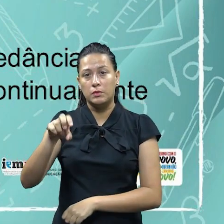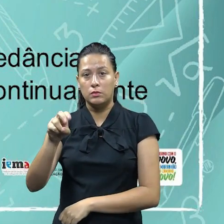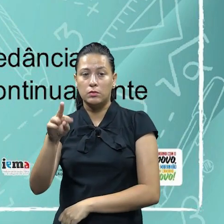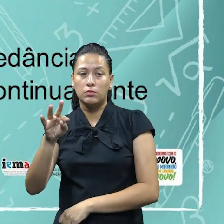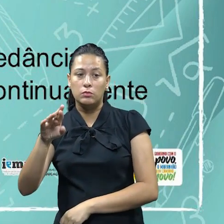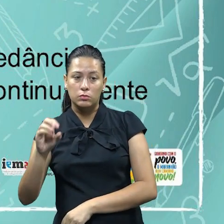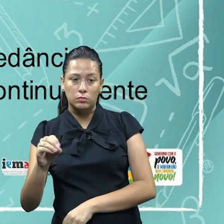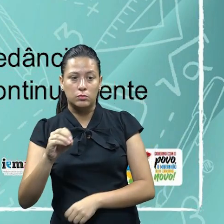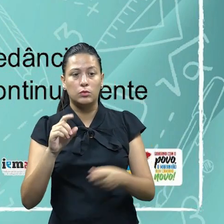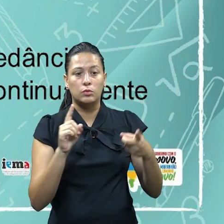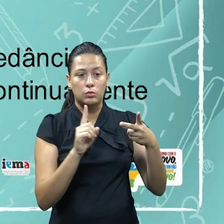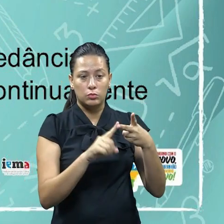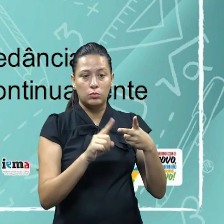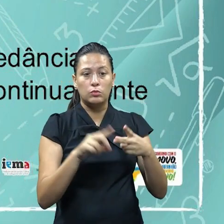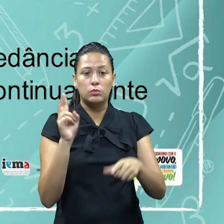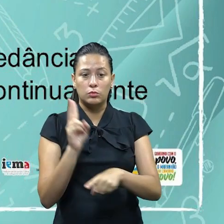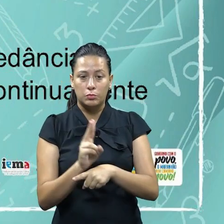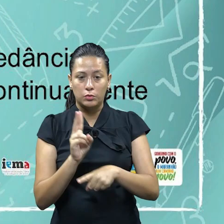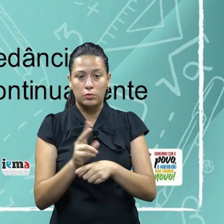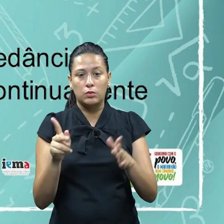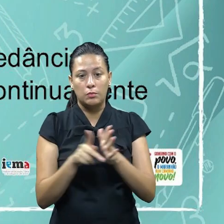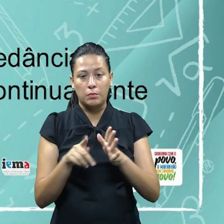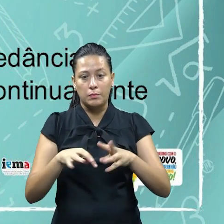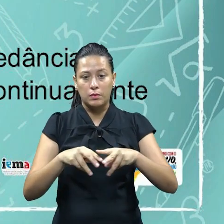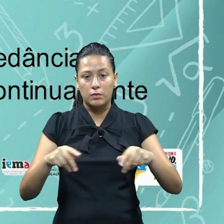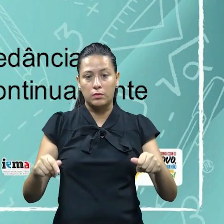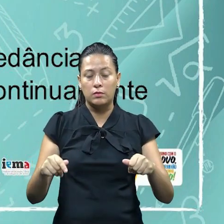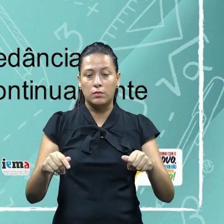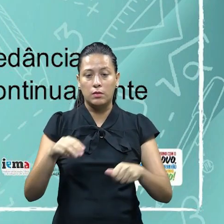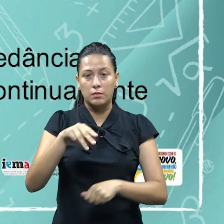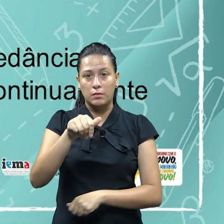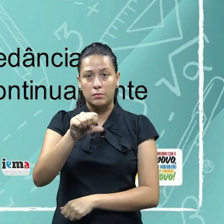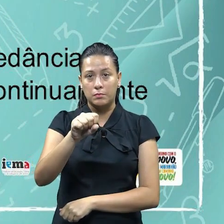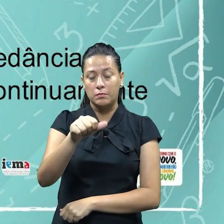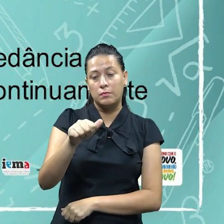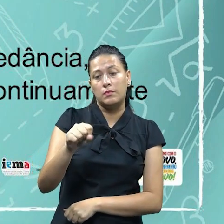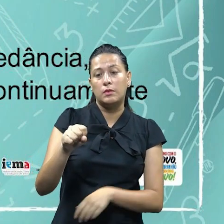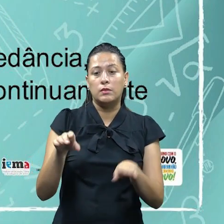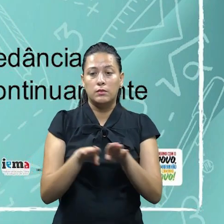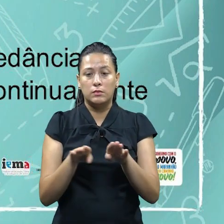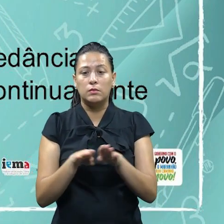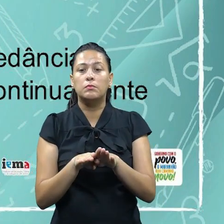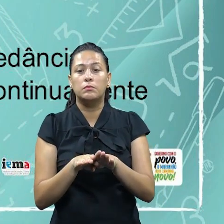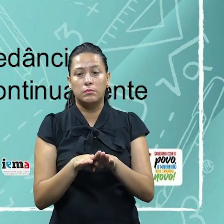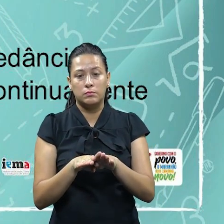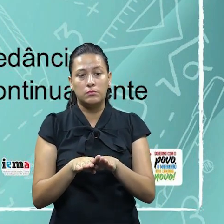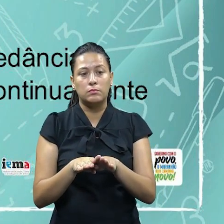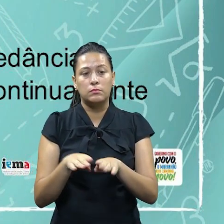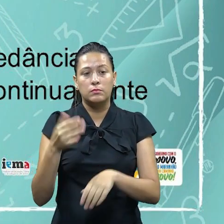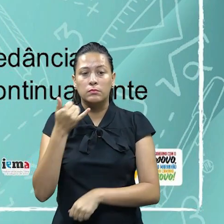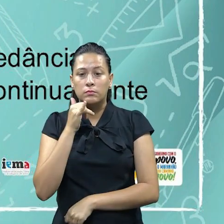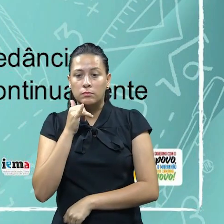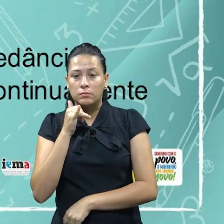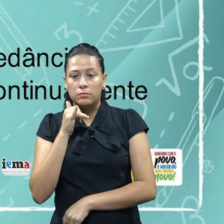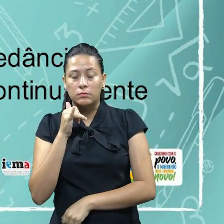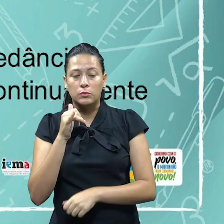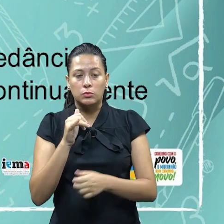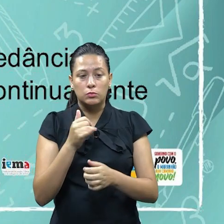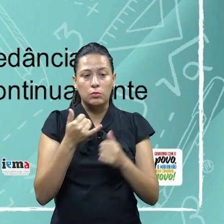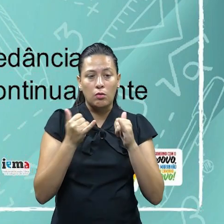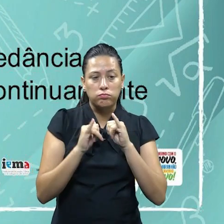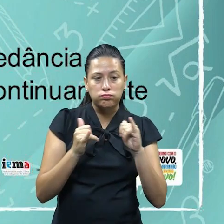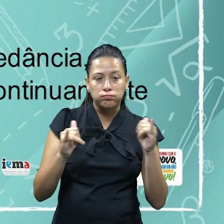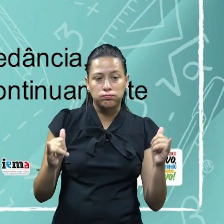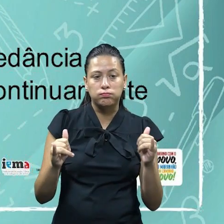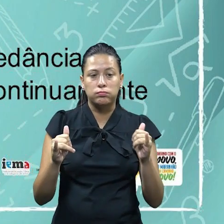proteção, ligação à terra das massas e dos elementos condutores estranhos à instalação, ou temporário, que é a ligação